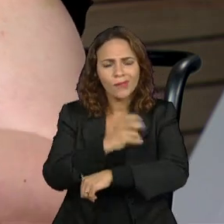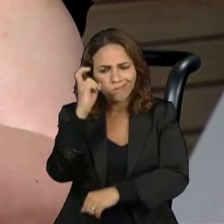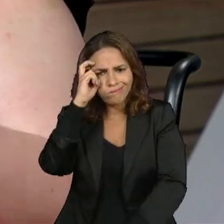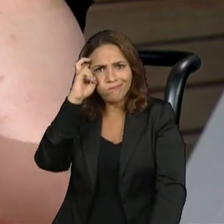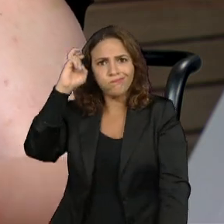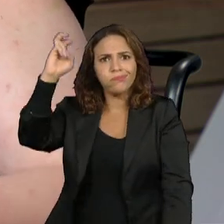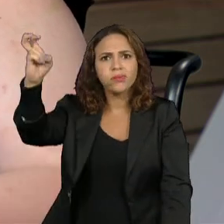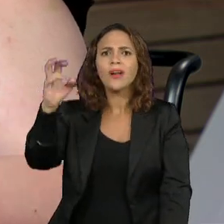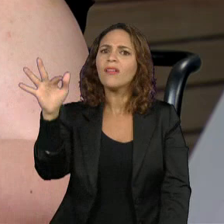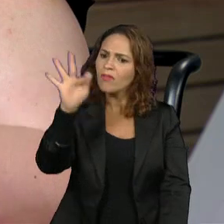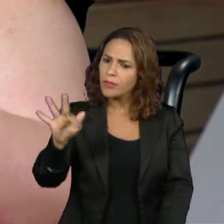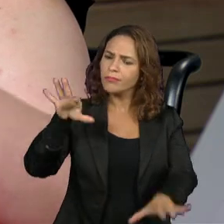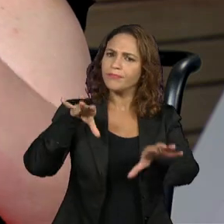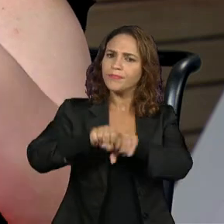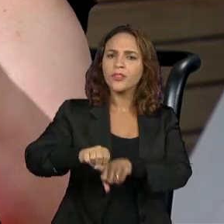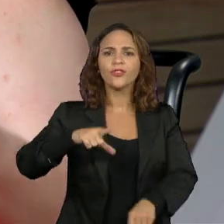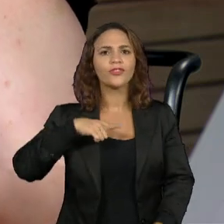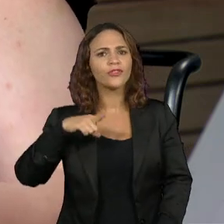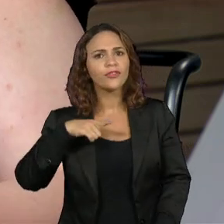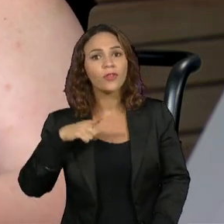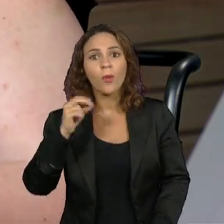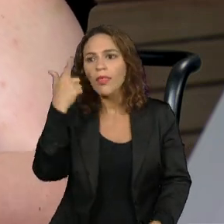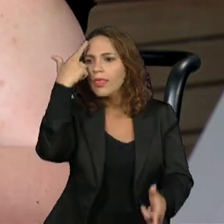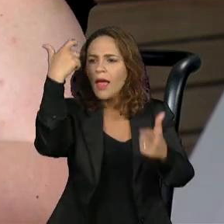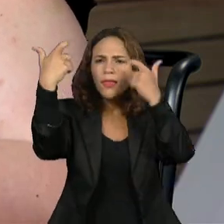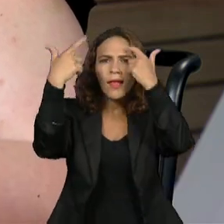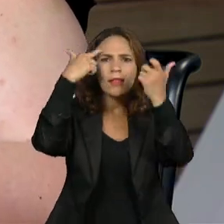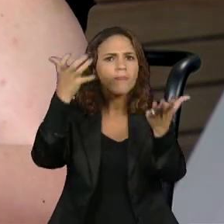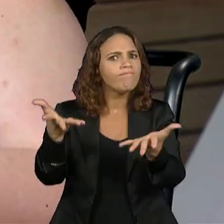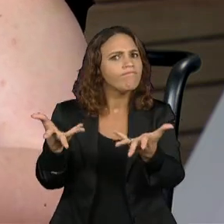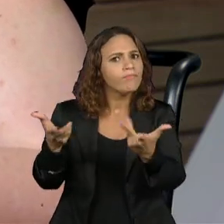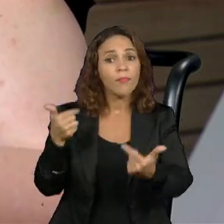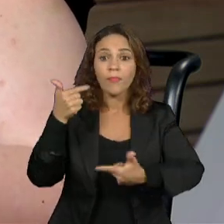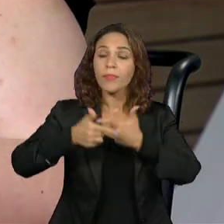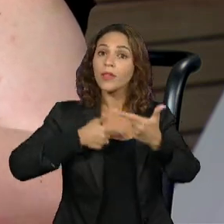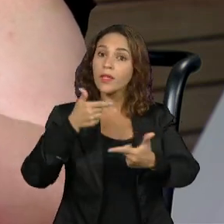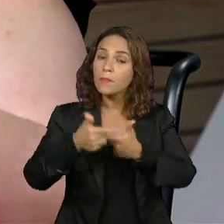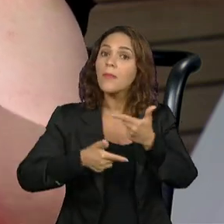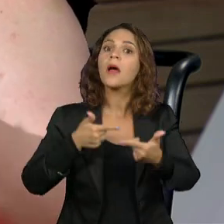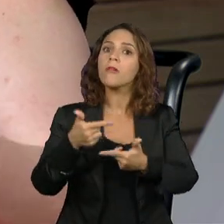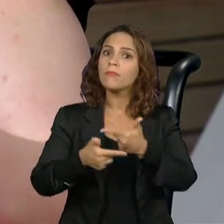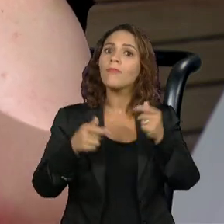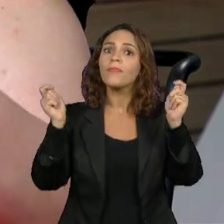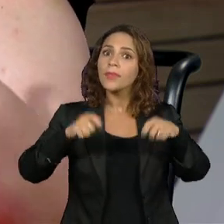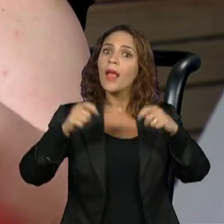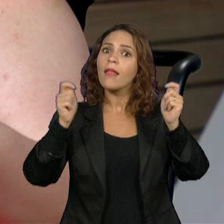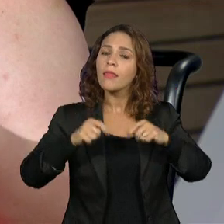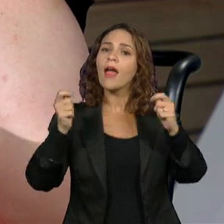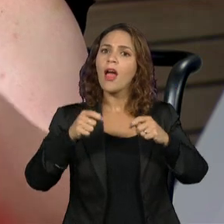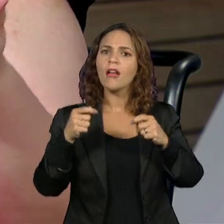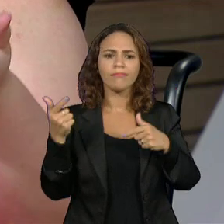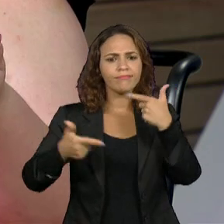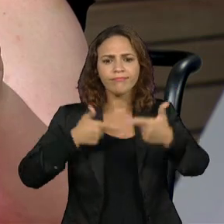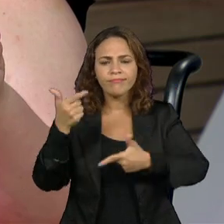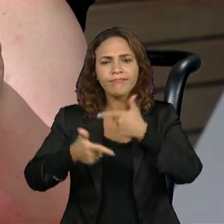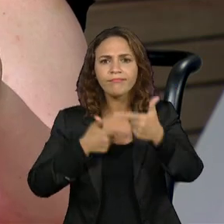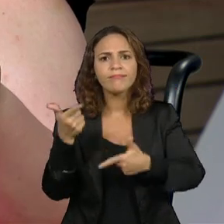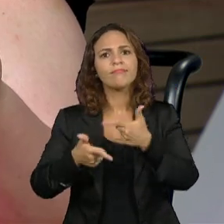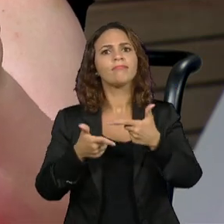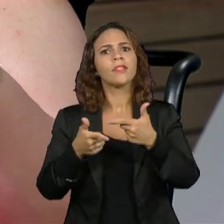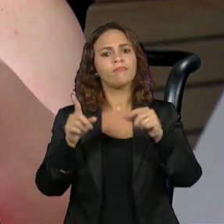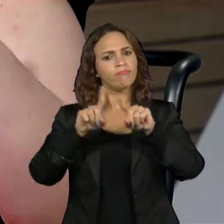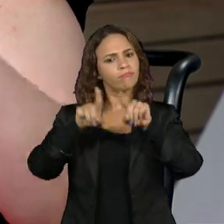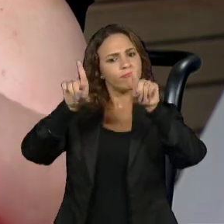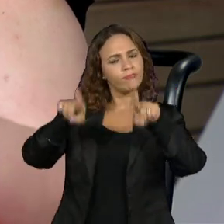que fizeram faculdade ou que têm ideias muito boas, que têm trabalhos muito, né, poderiam ter trabalhos excelentes, cargos muito